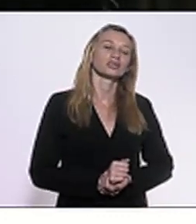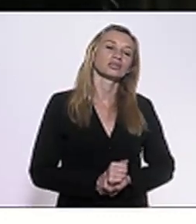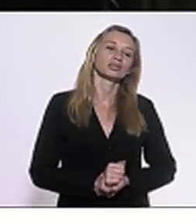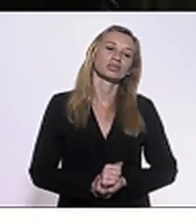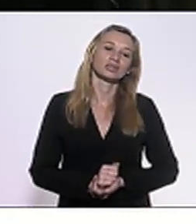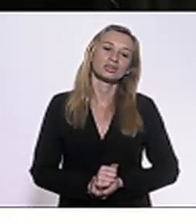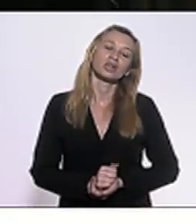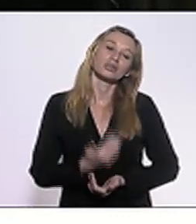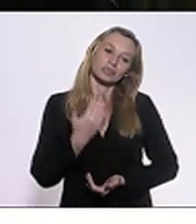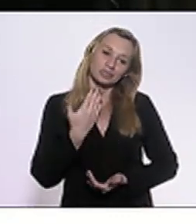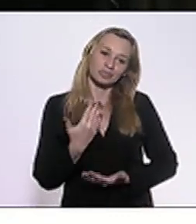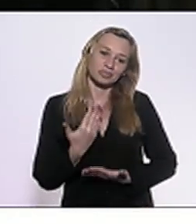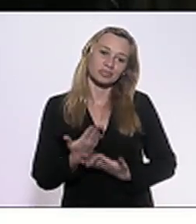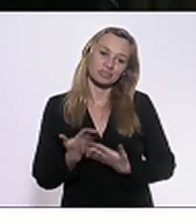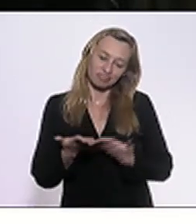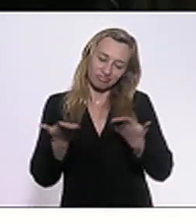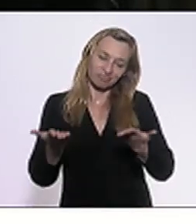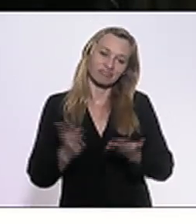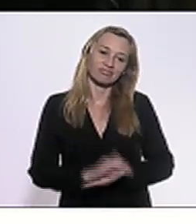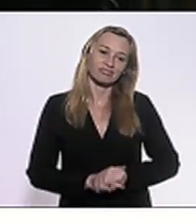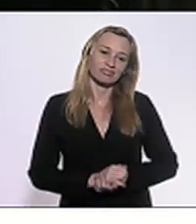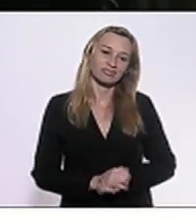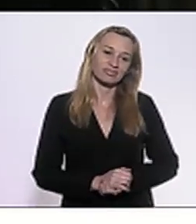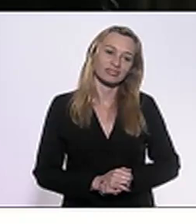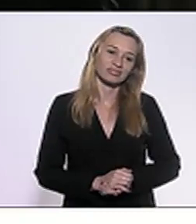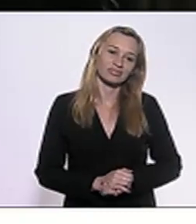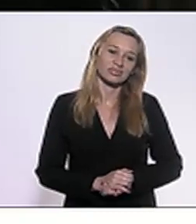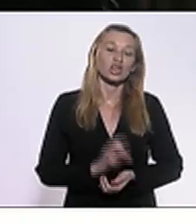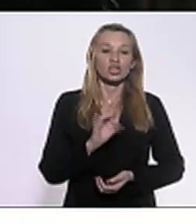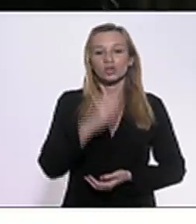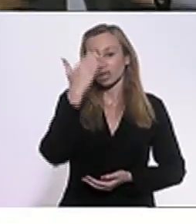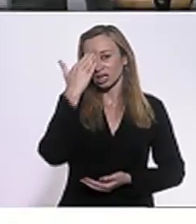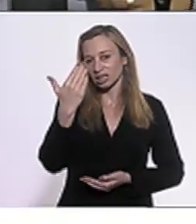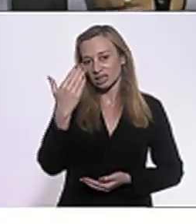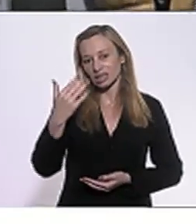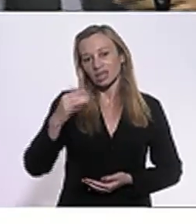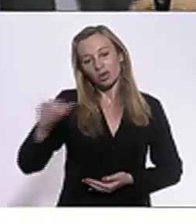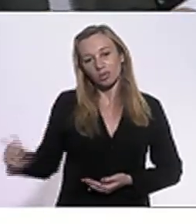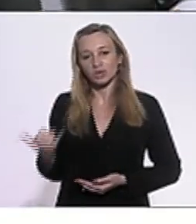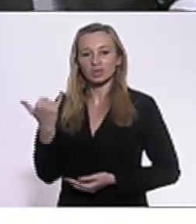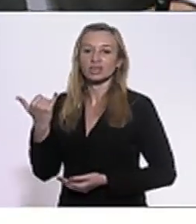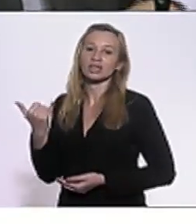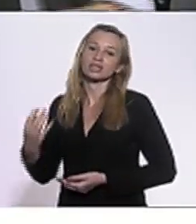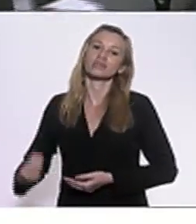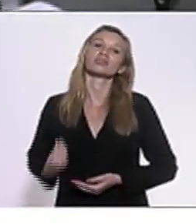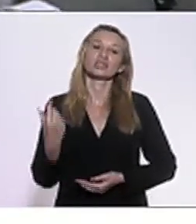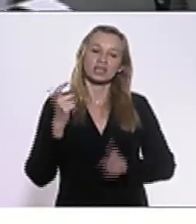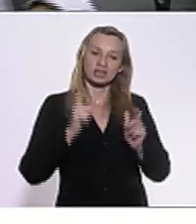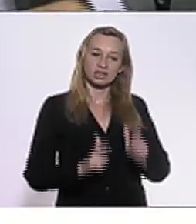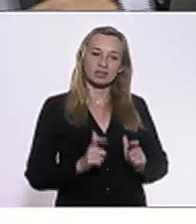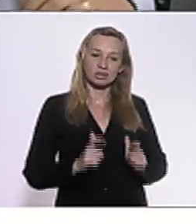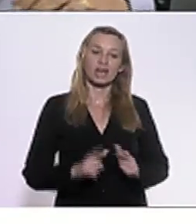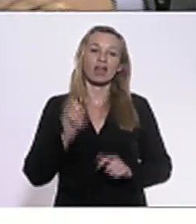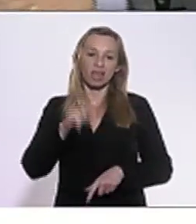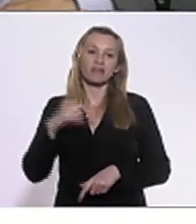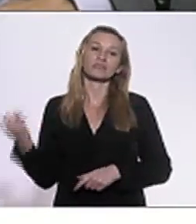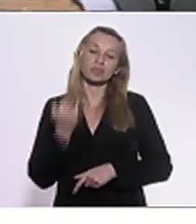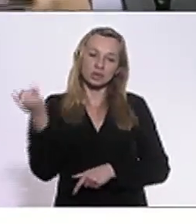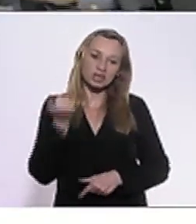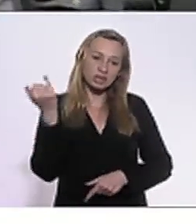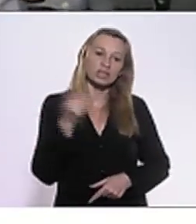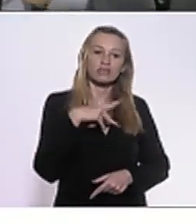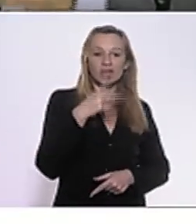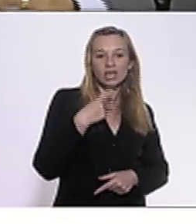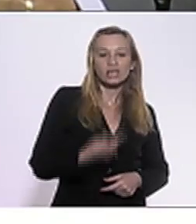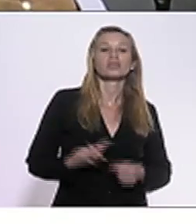Mas, por favor, se vocês quiserem também se despedir... Na verdade, eu só agradecer ao senhor a oportunidade de trazer aqui. É sempre importante estar trazendo